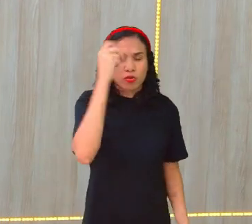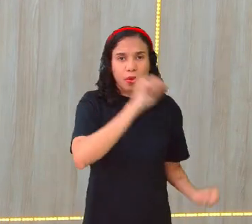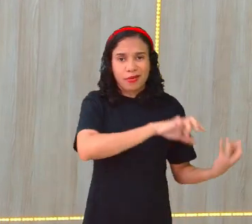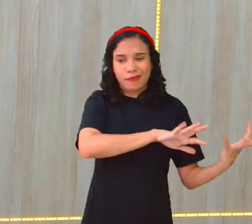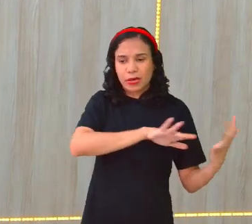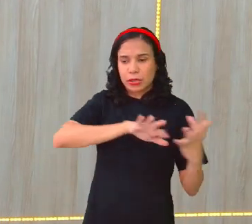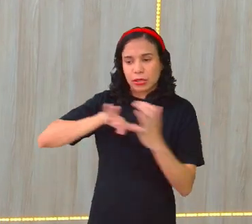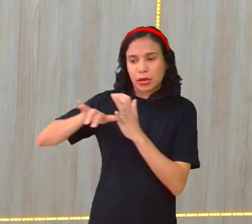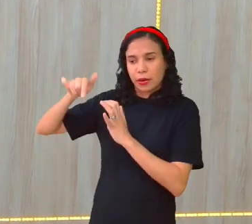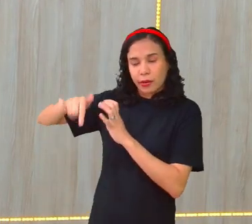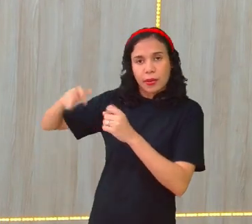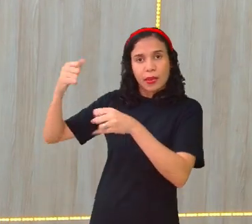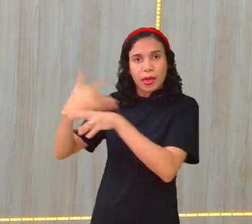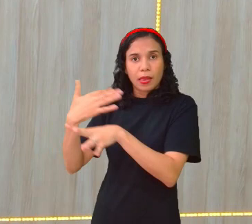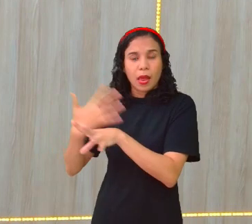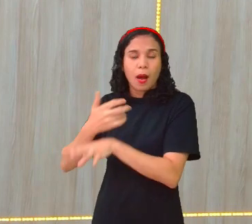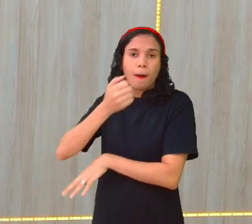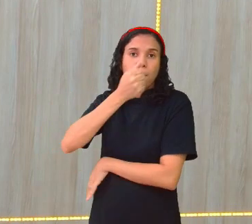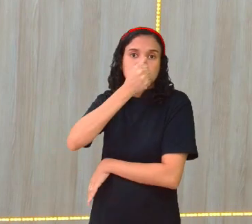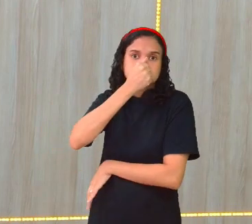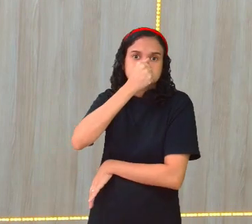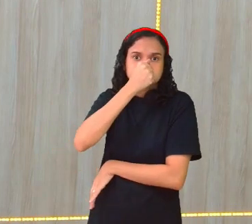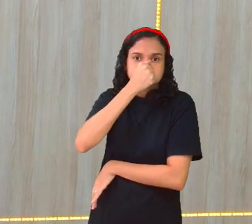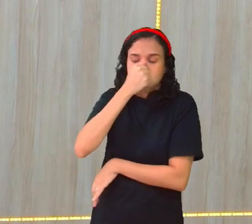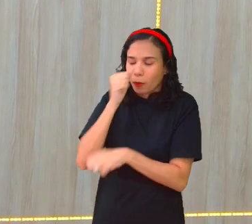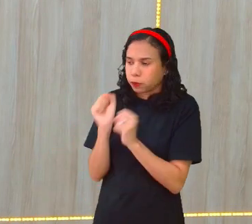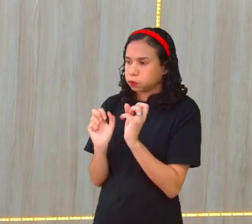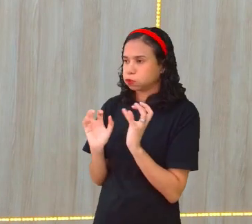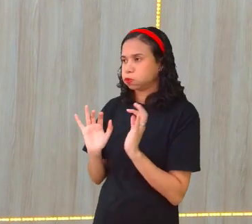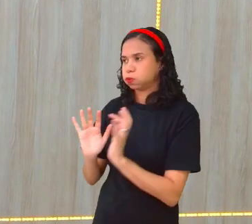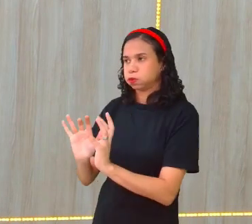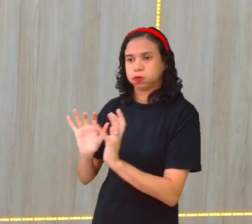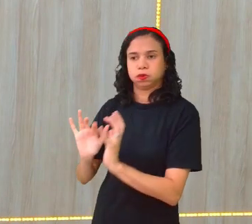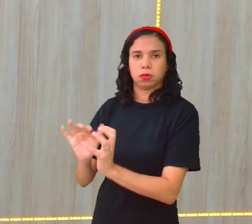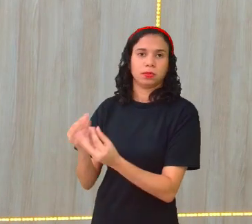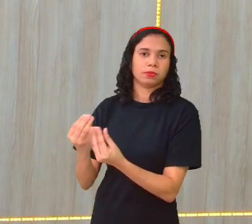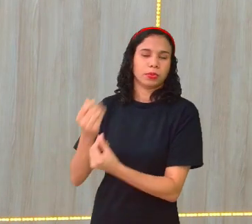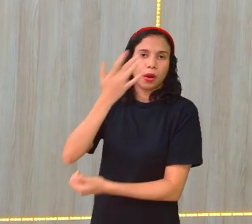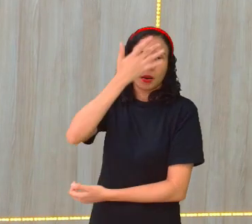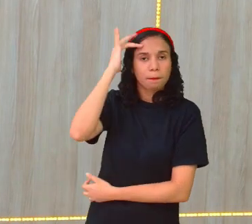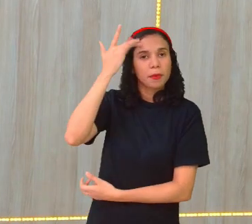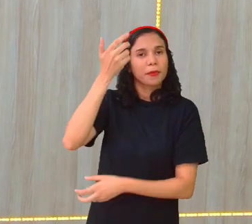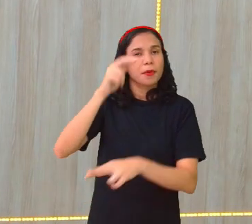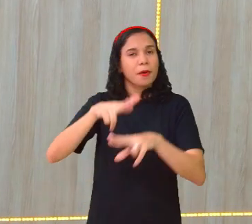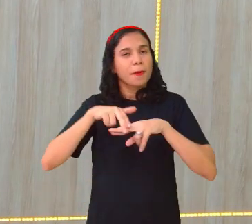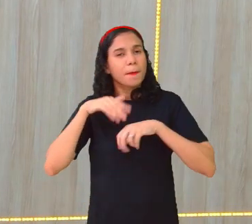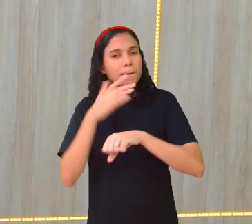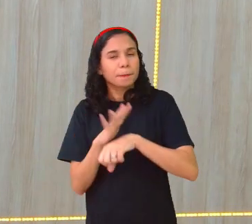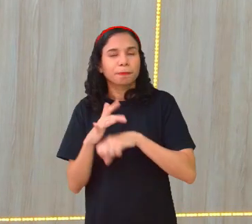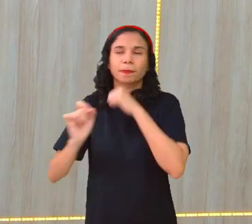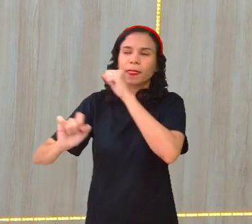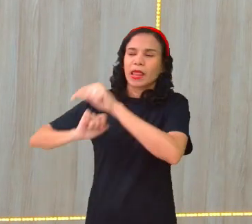centros urbanos se concentrou uma grande quantidade de pessoas para realizar o seu